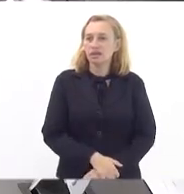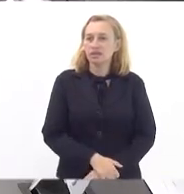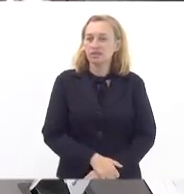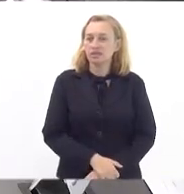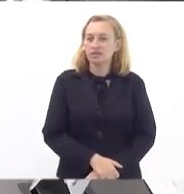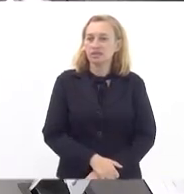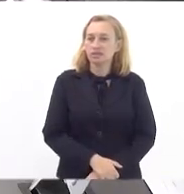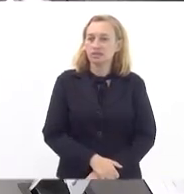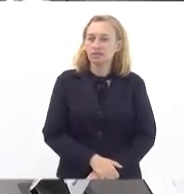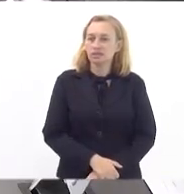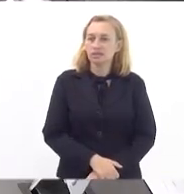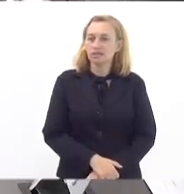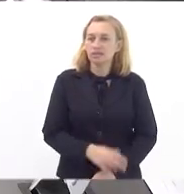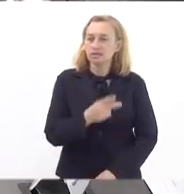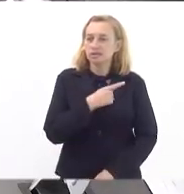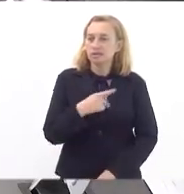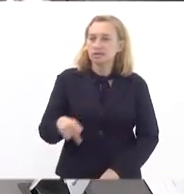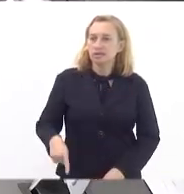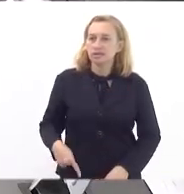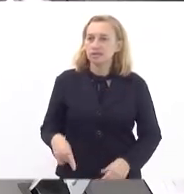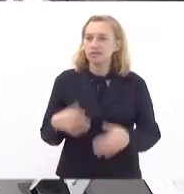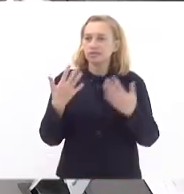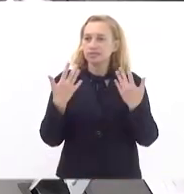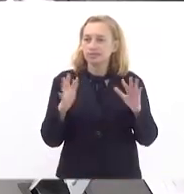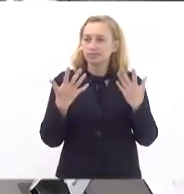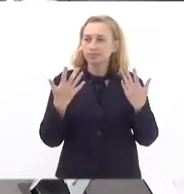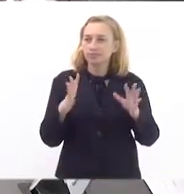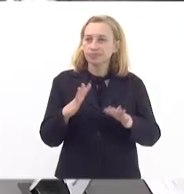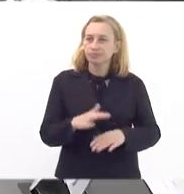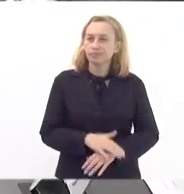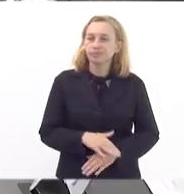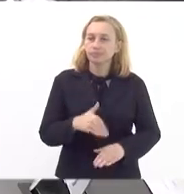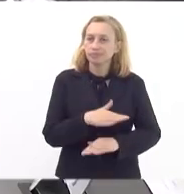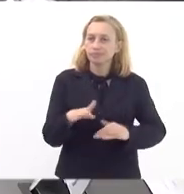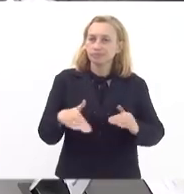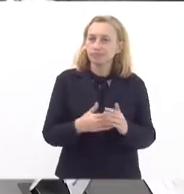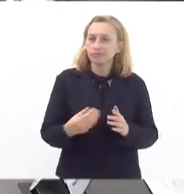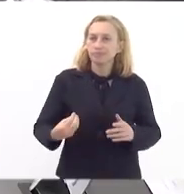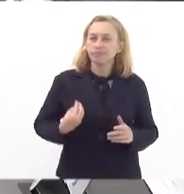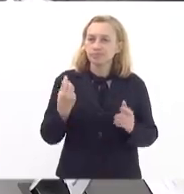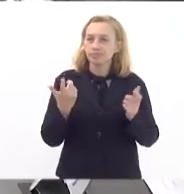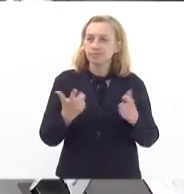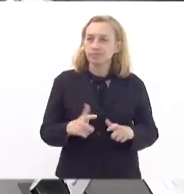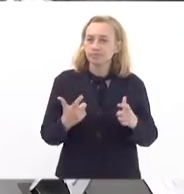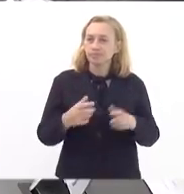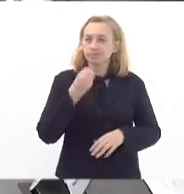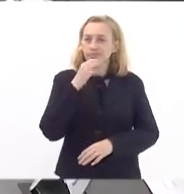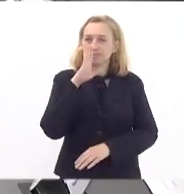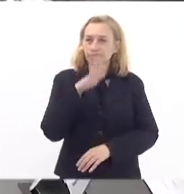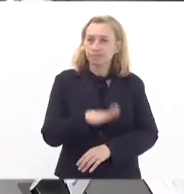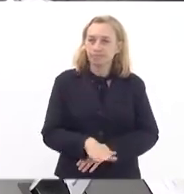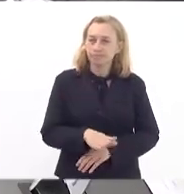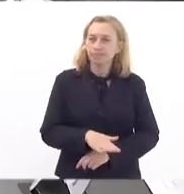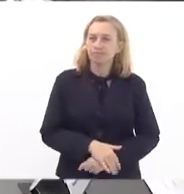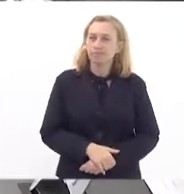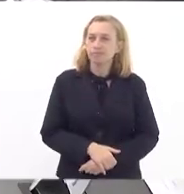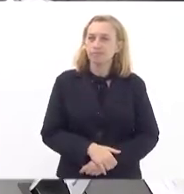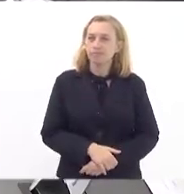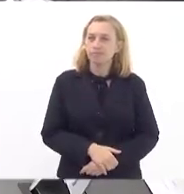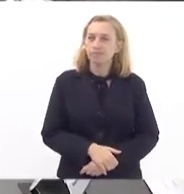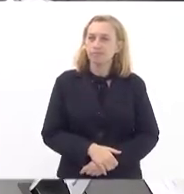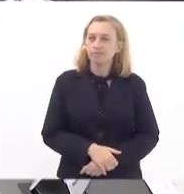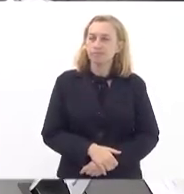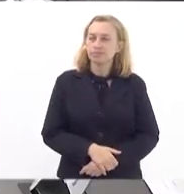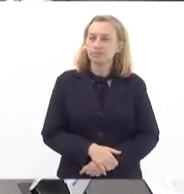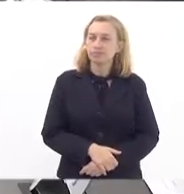presente executado preso dela tá saudando a todos os presentes uma boa tarde é